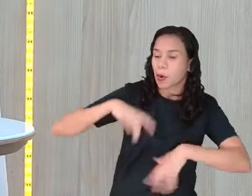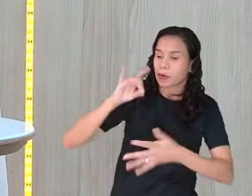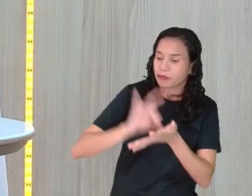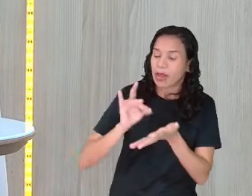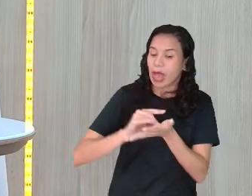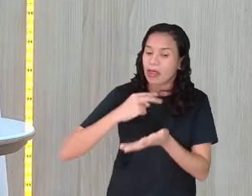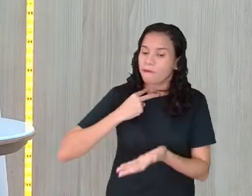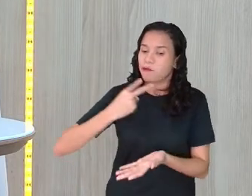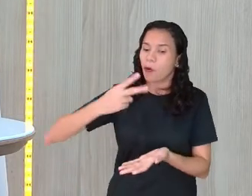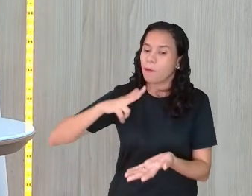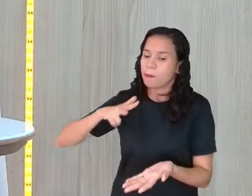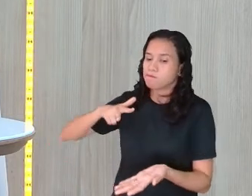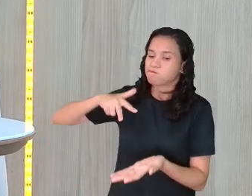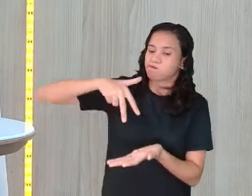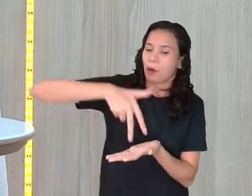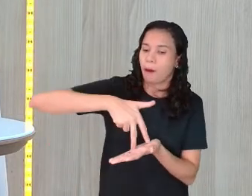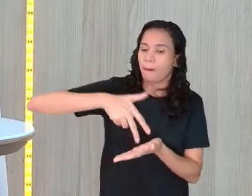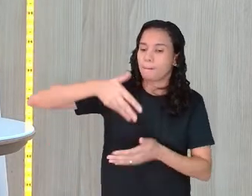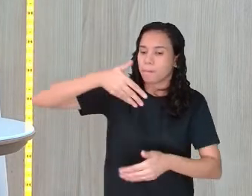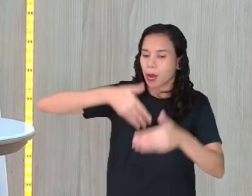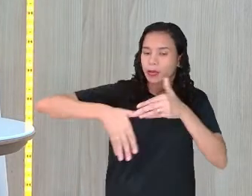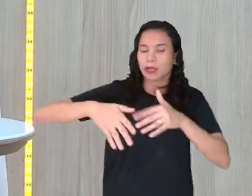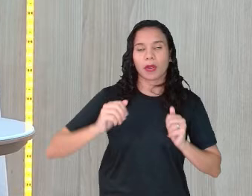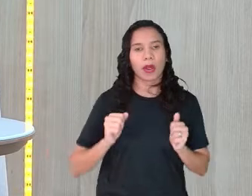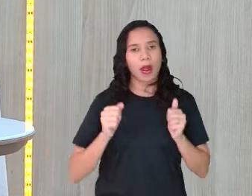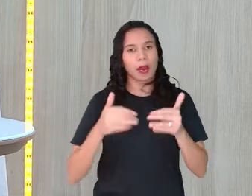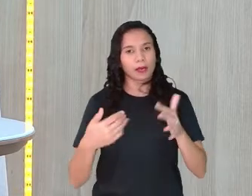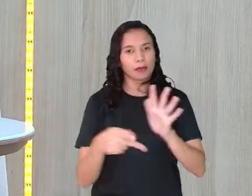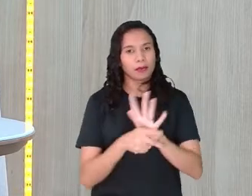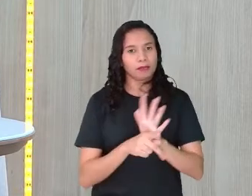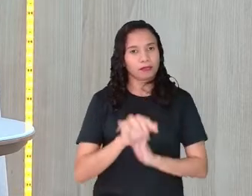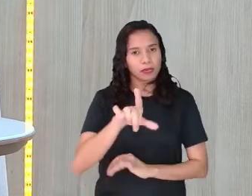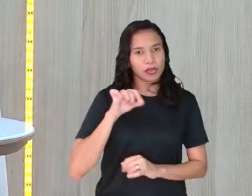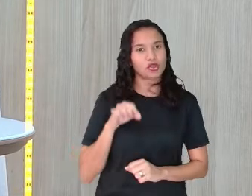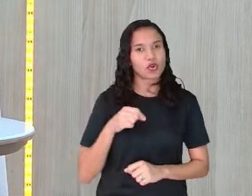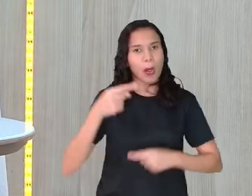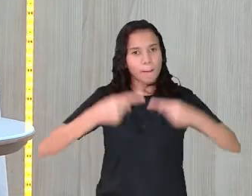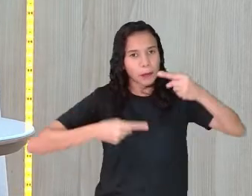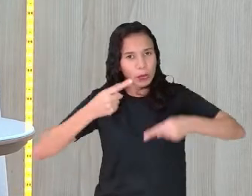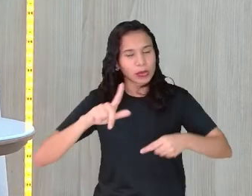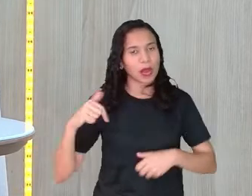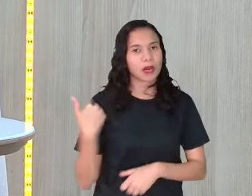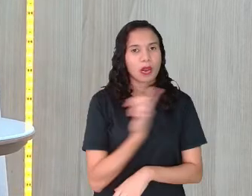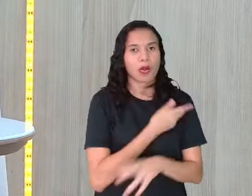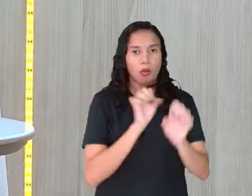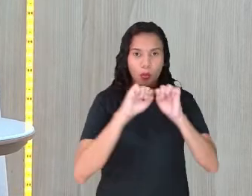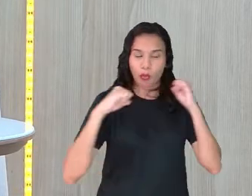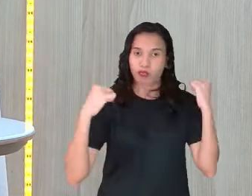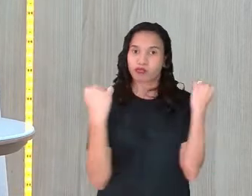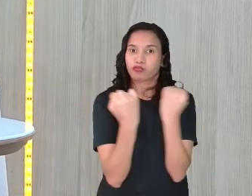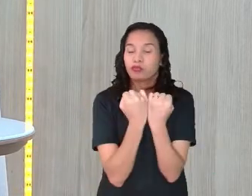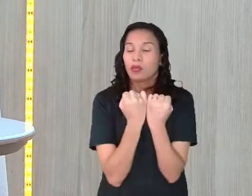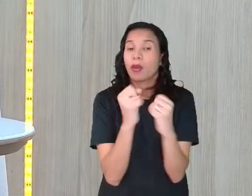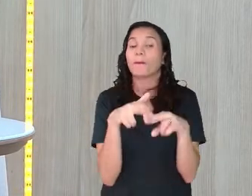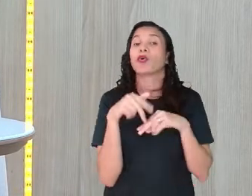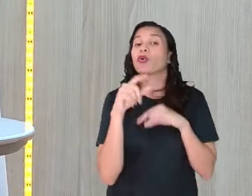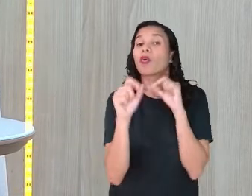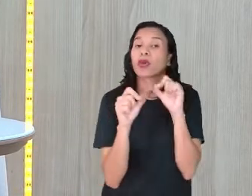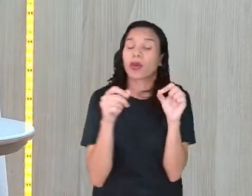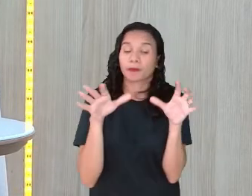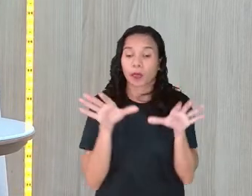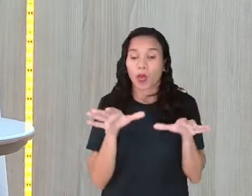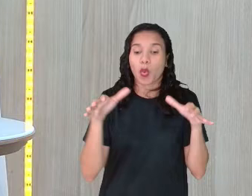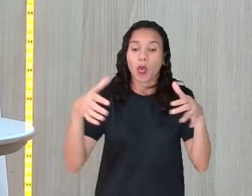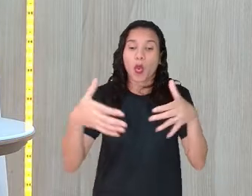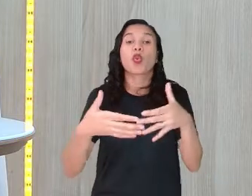ter voz, se engajar, participar ativamente de decisões da nossa sociedade, porque afinal de contas o